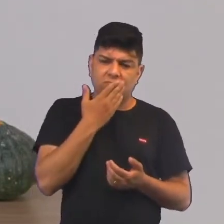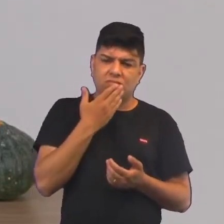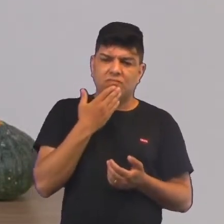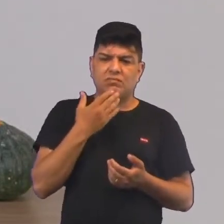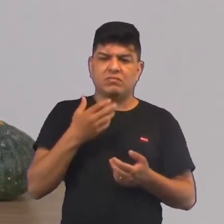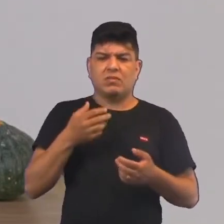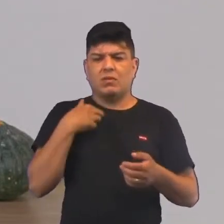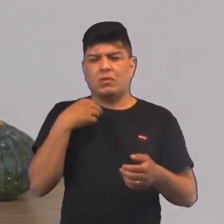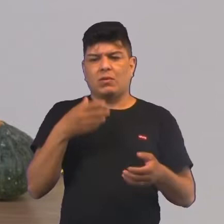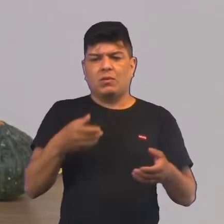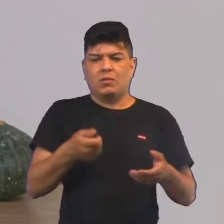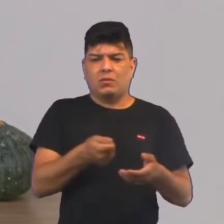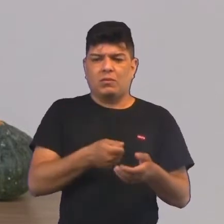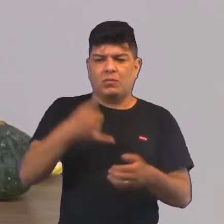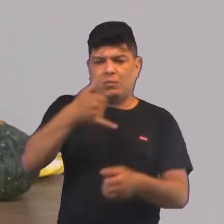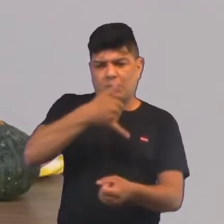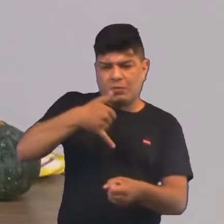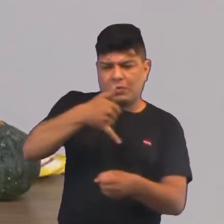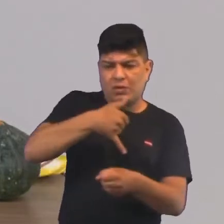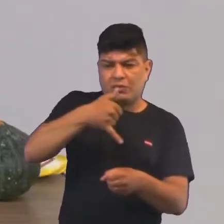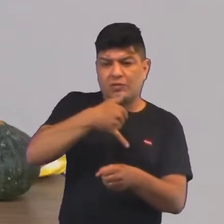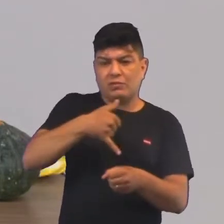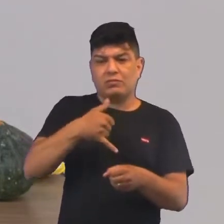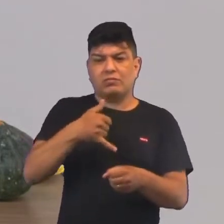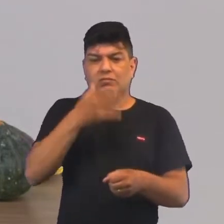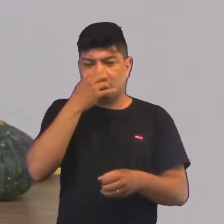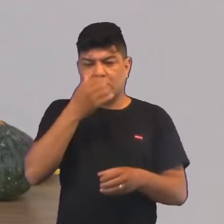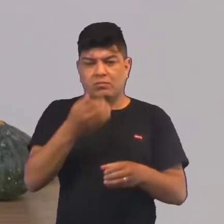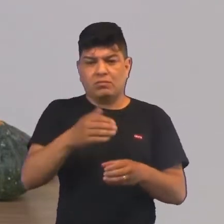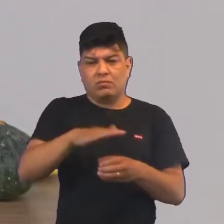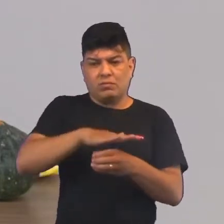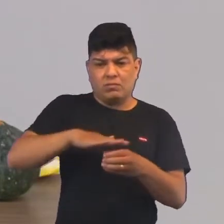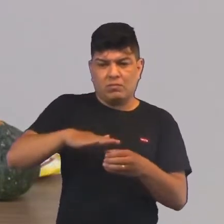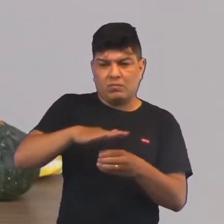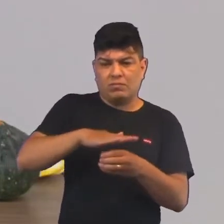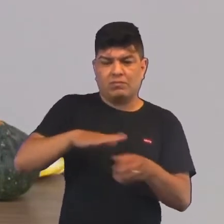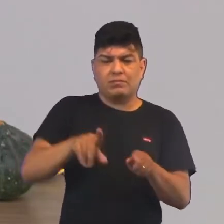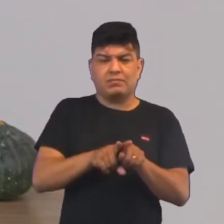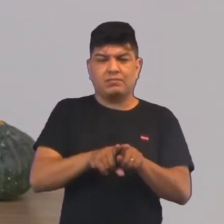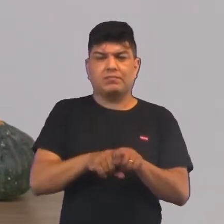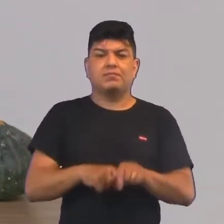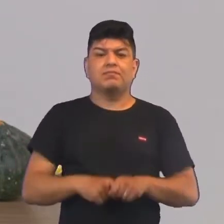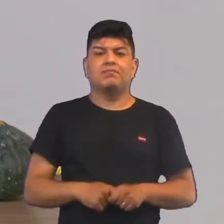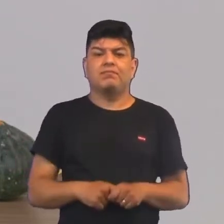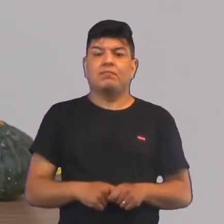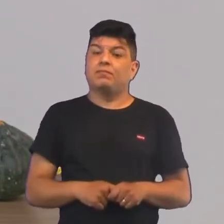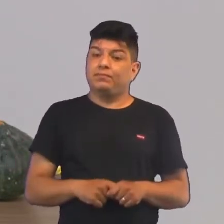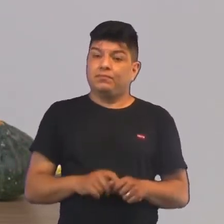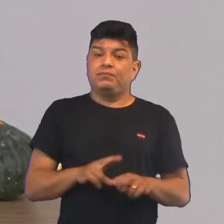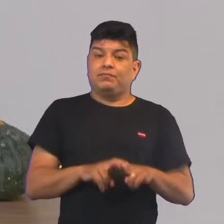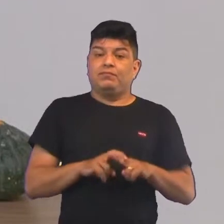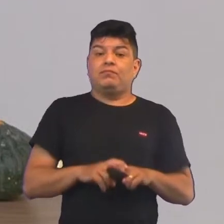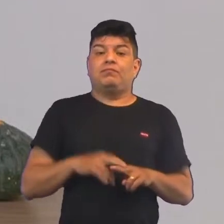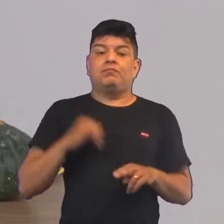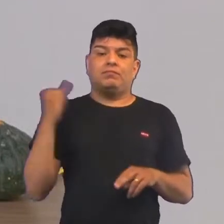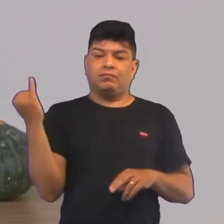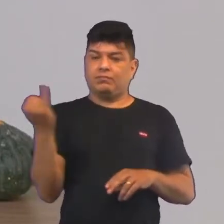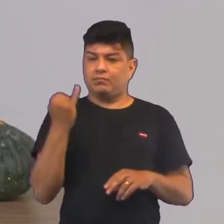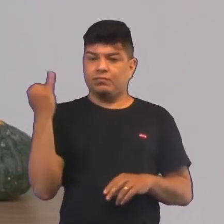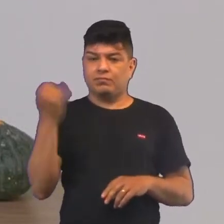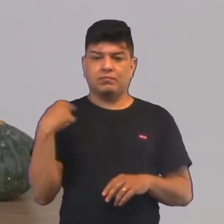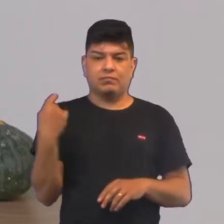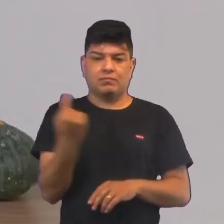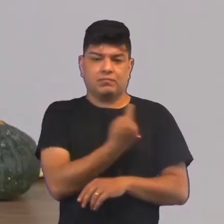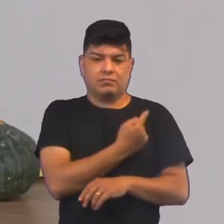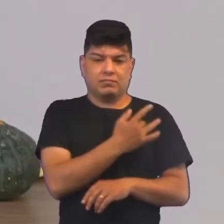muitas frituras, muitas comidas que são enlatadas, certo? É importante para a nossa saúde